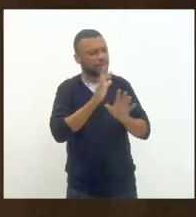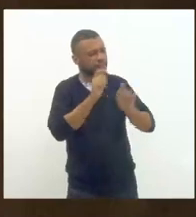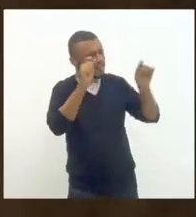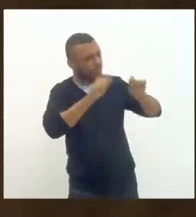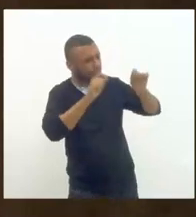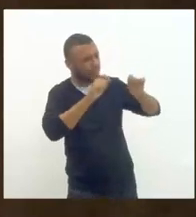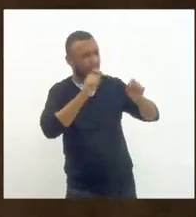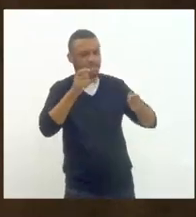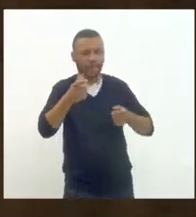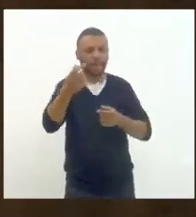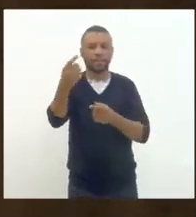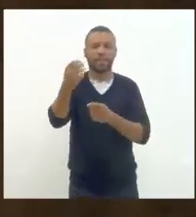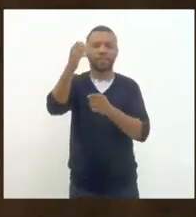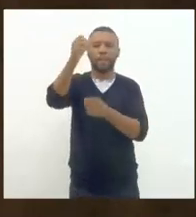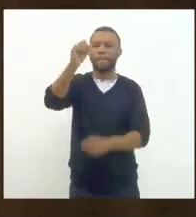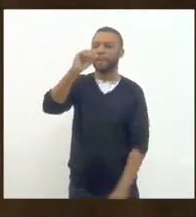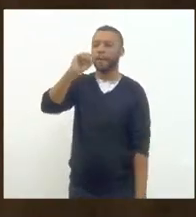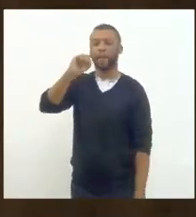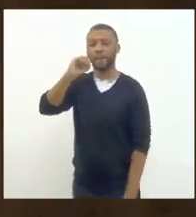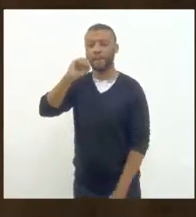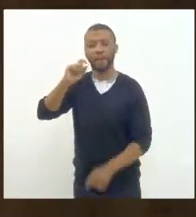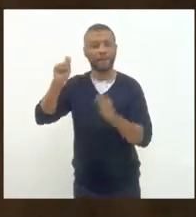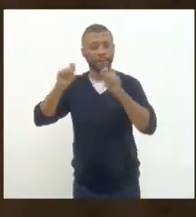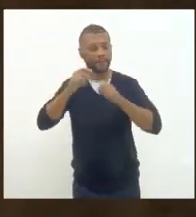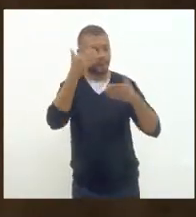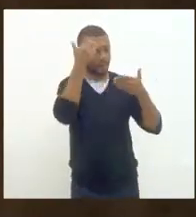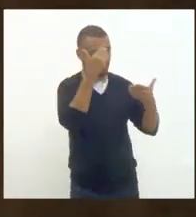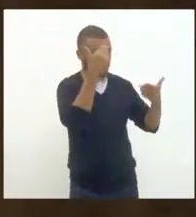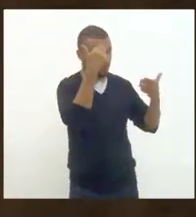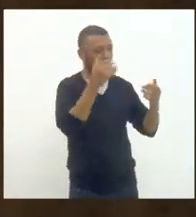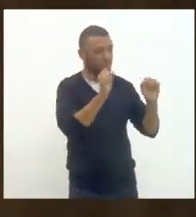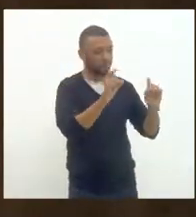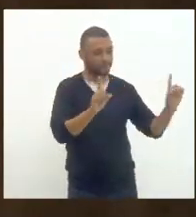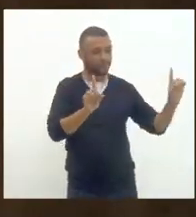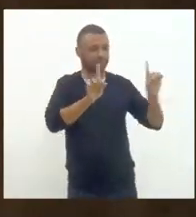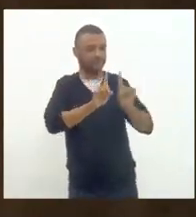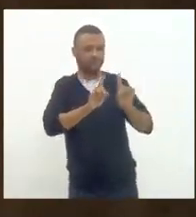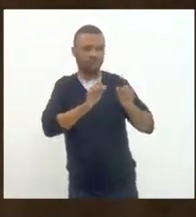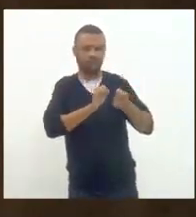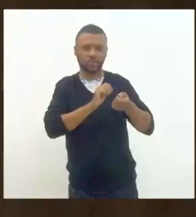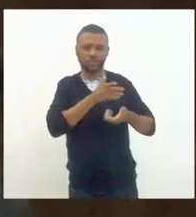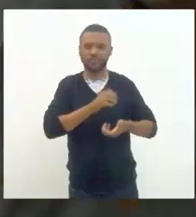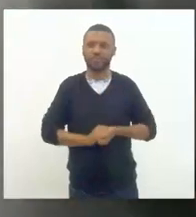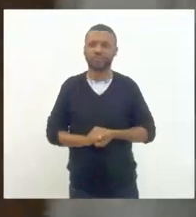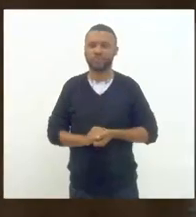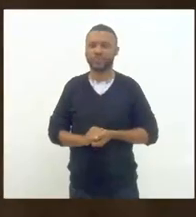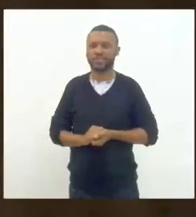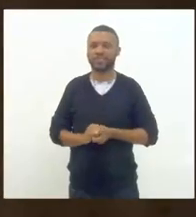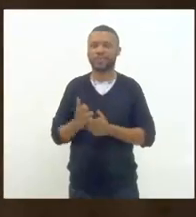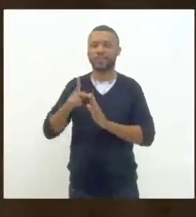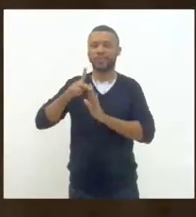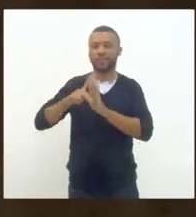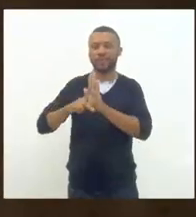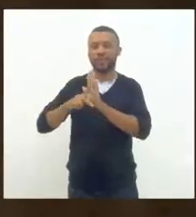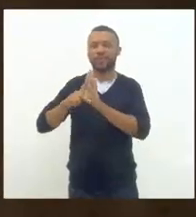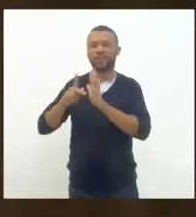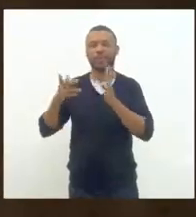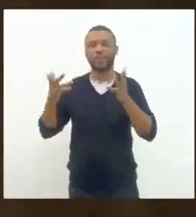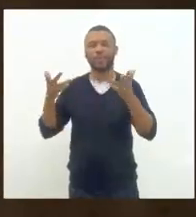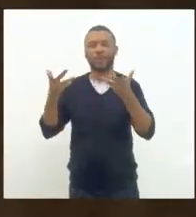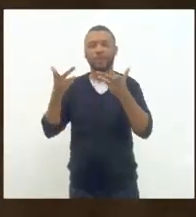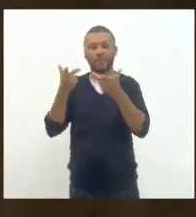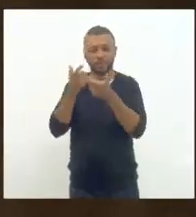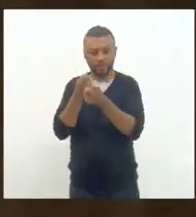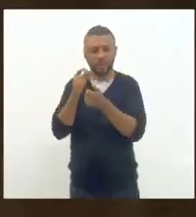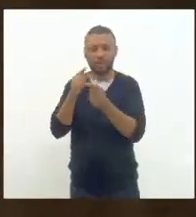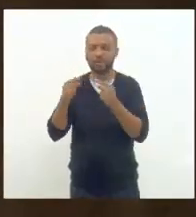está direcionado. Obrigada. Obrigada, Tia Ju. Fica aqui, pronto. Trata-se de um projeto extremamente meritório,